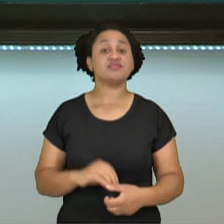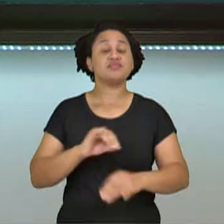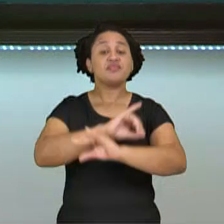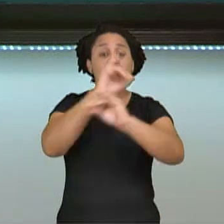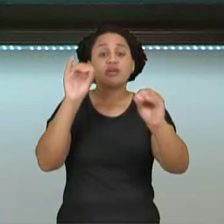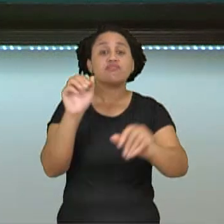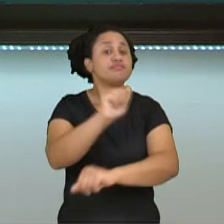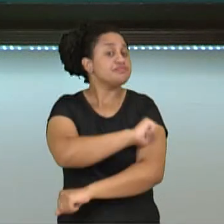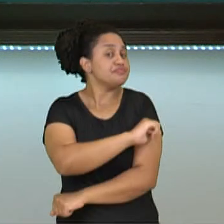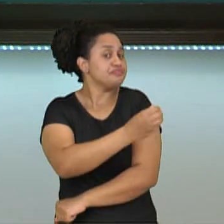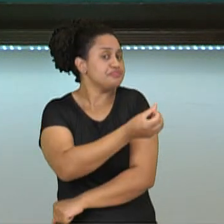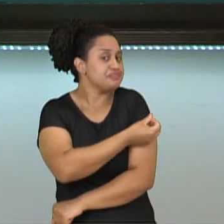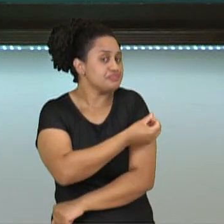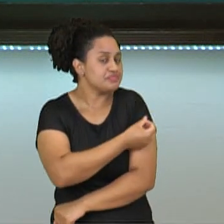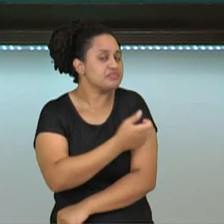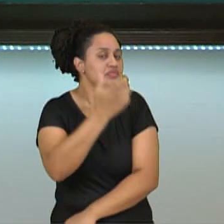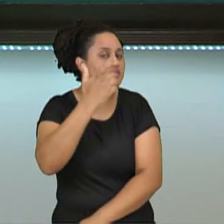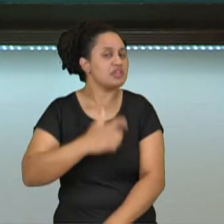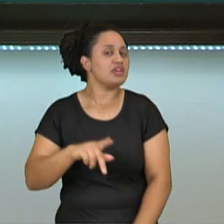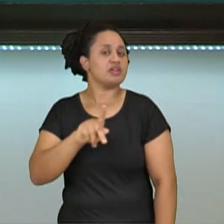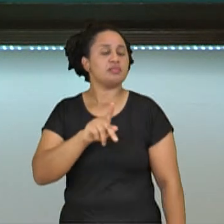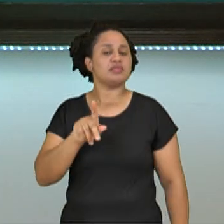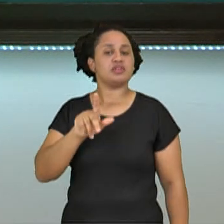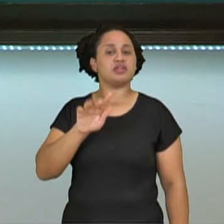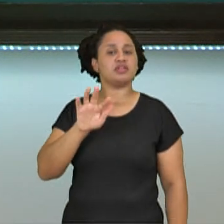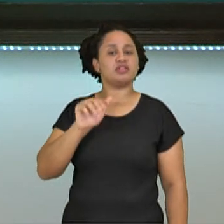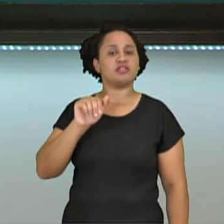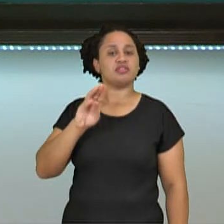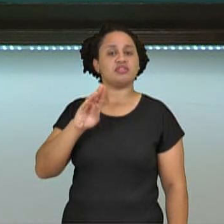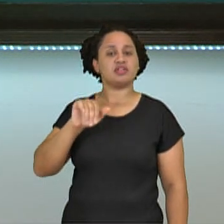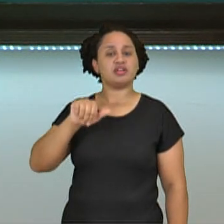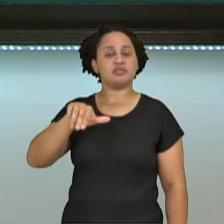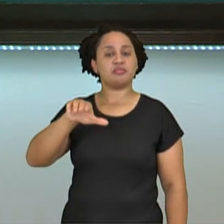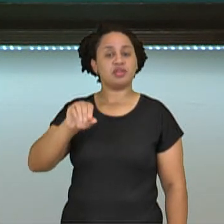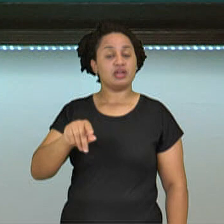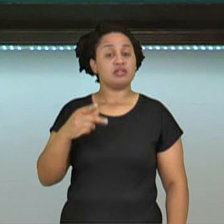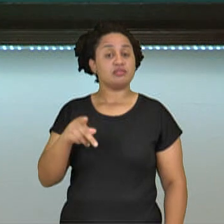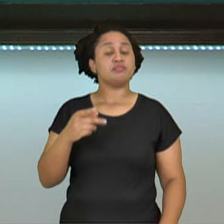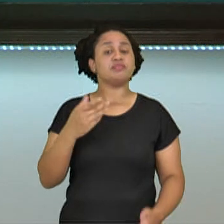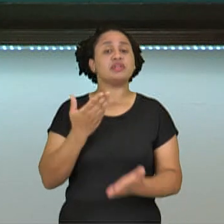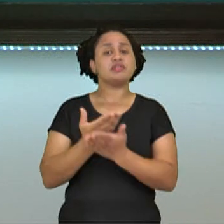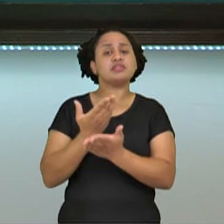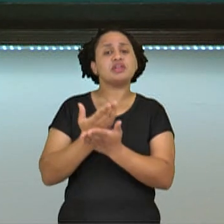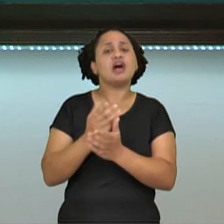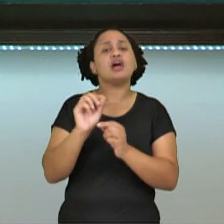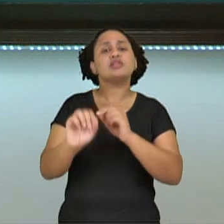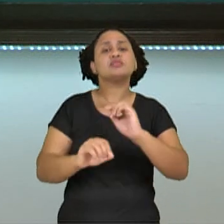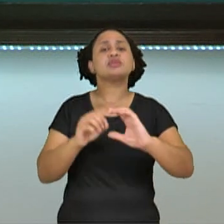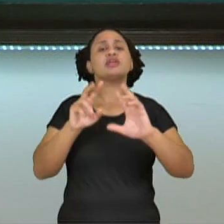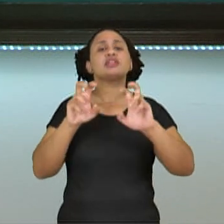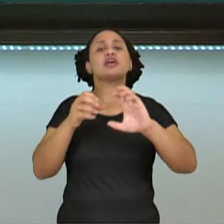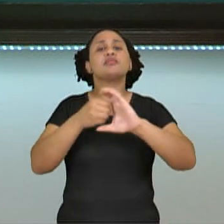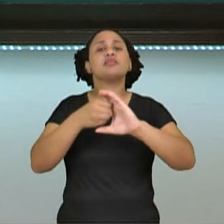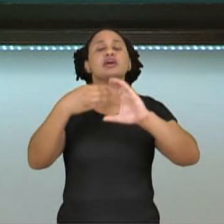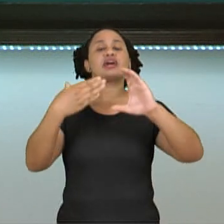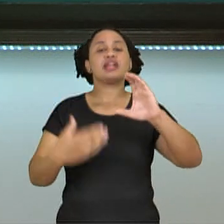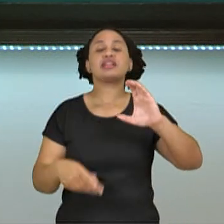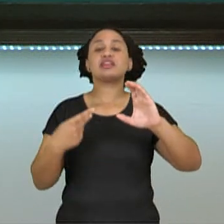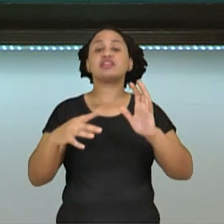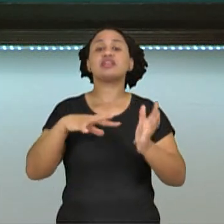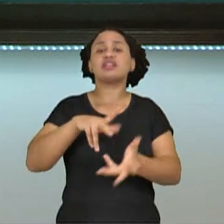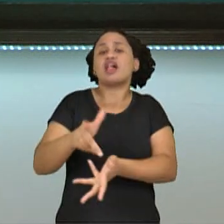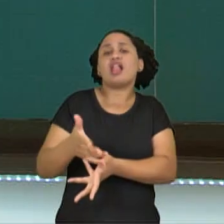Olá, estudantes do sexto ano! Aqui é o professor Fabiano e nesse vídeo nós vamos falar sobre as características da Terra